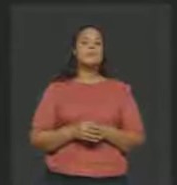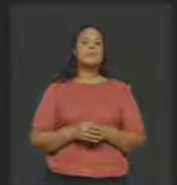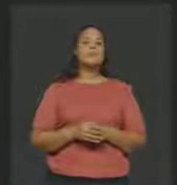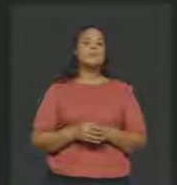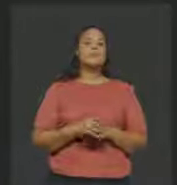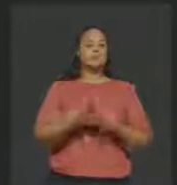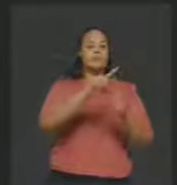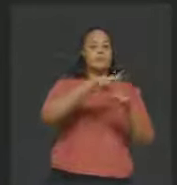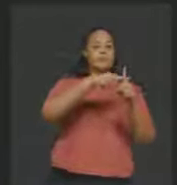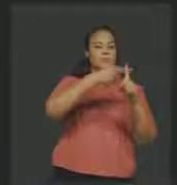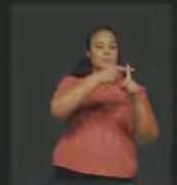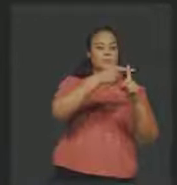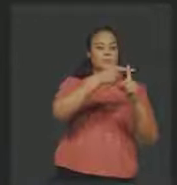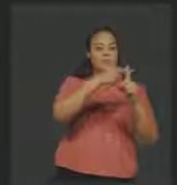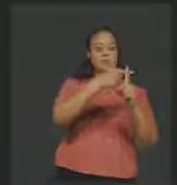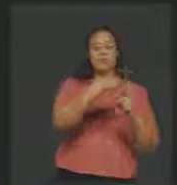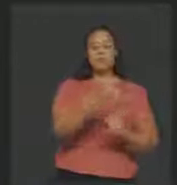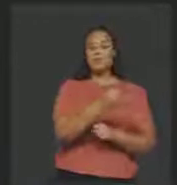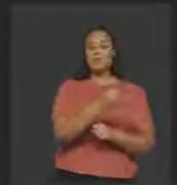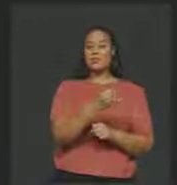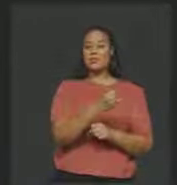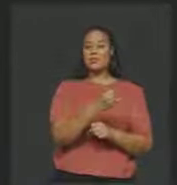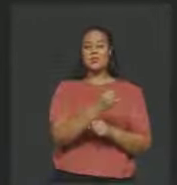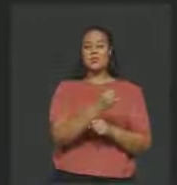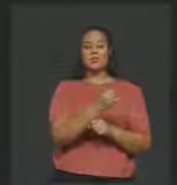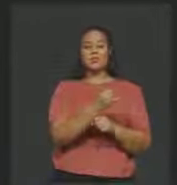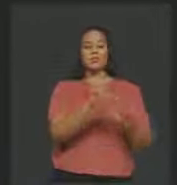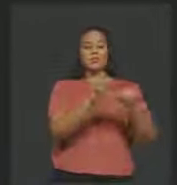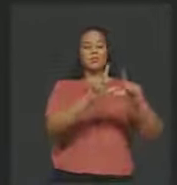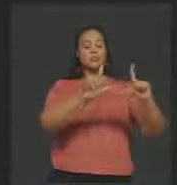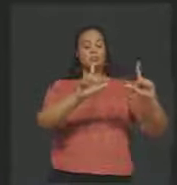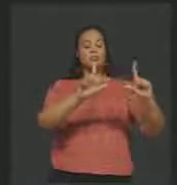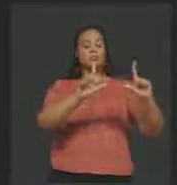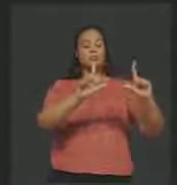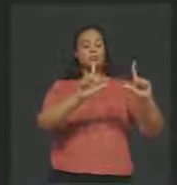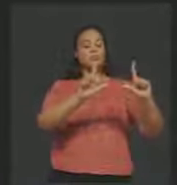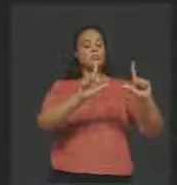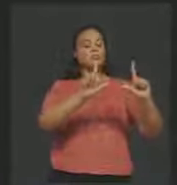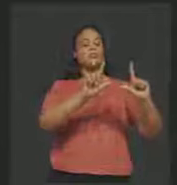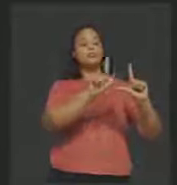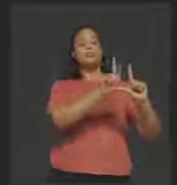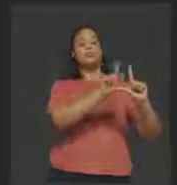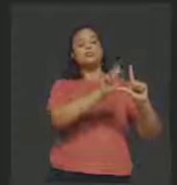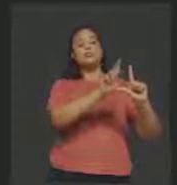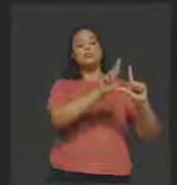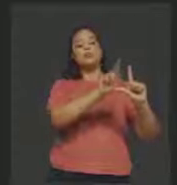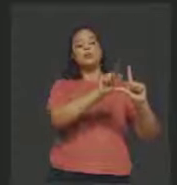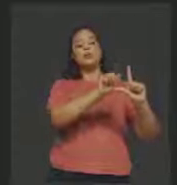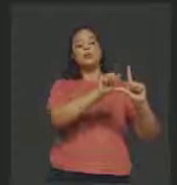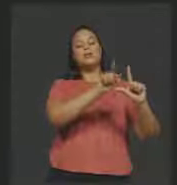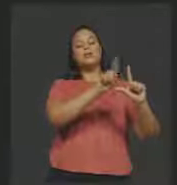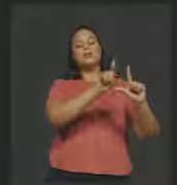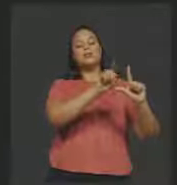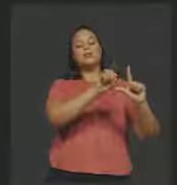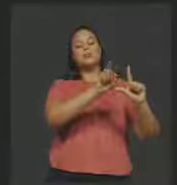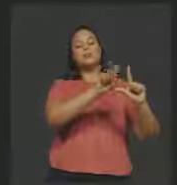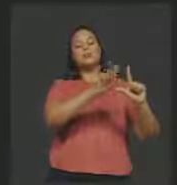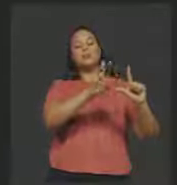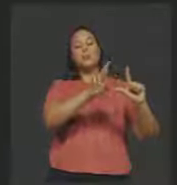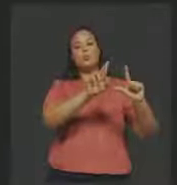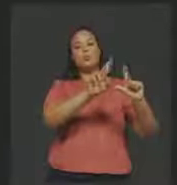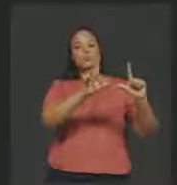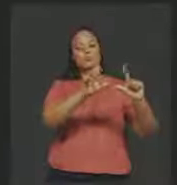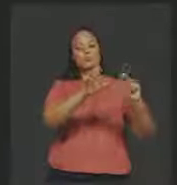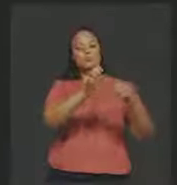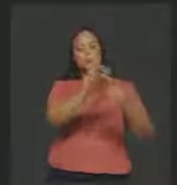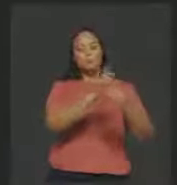carga positiva, negativa, aqui representa o gerador. Esse gerador, então, vamos colocar aqui os elétrons